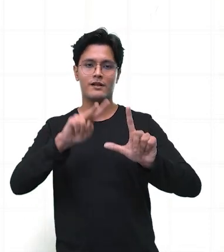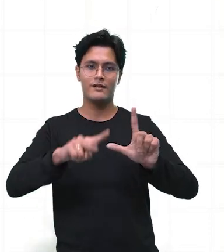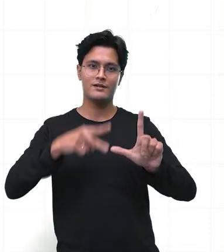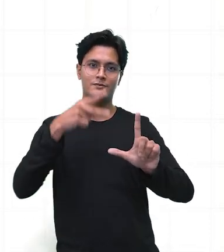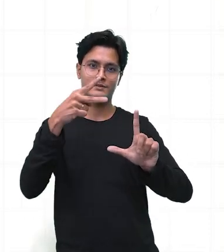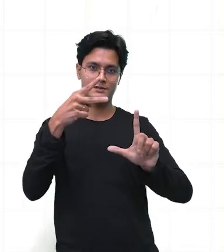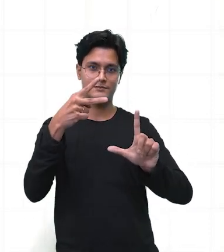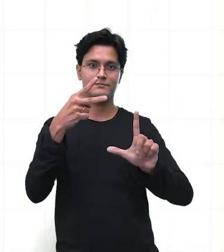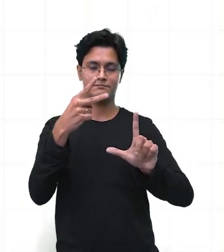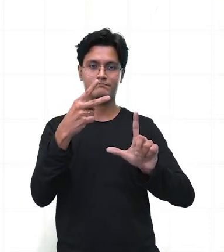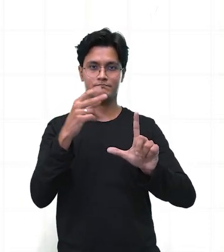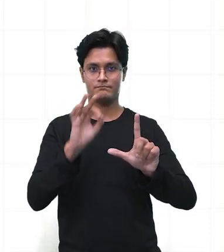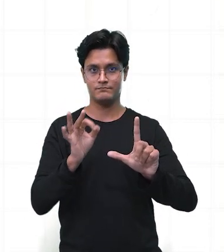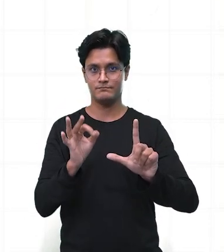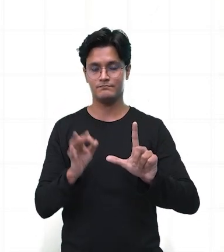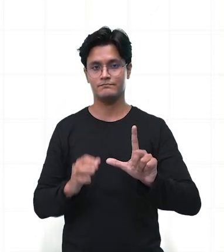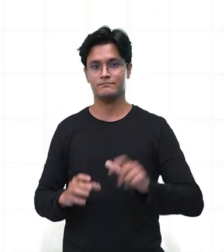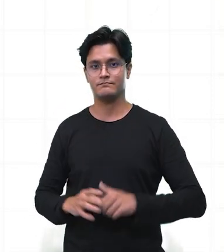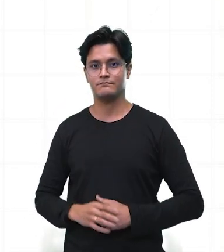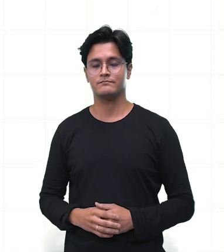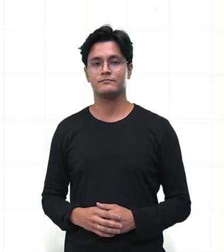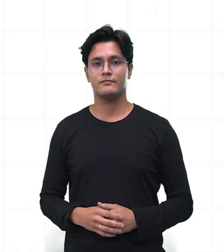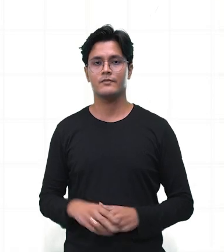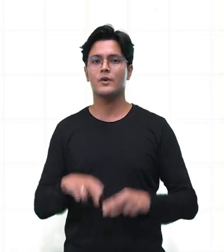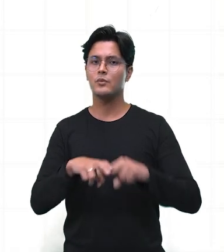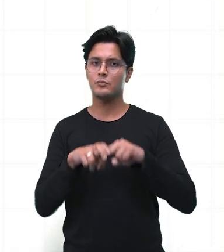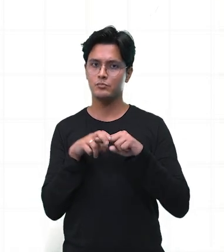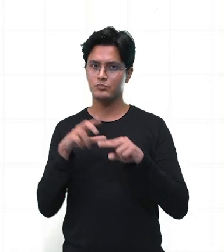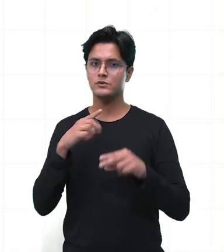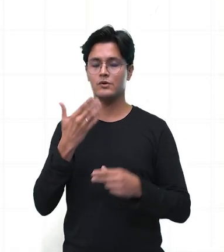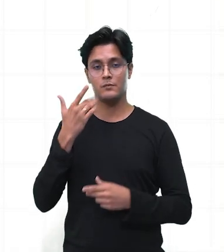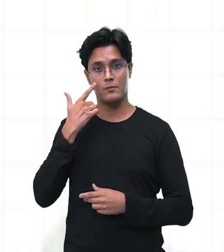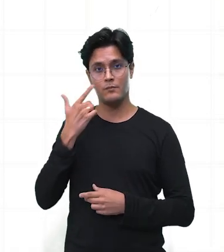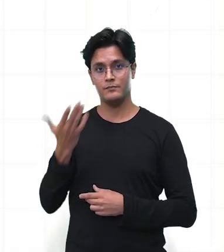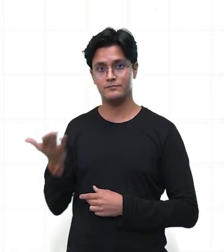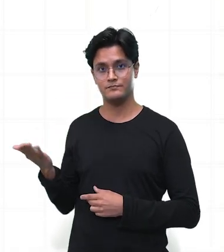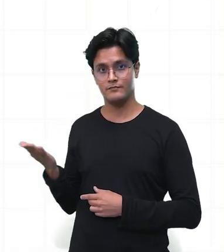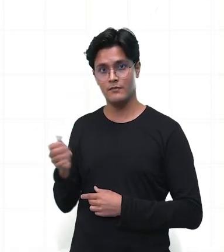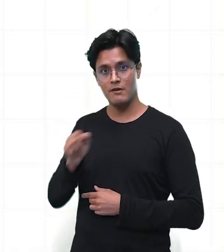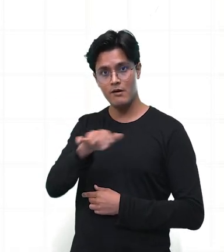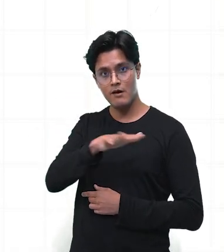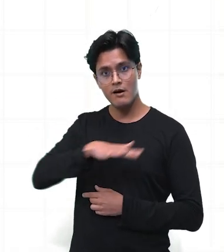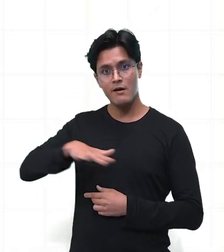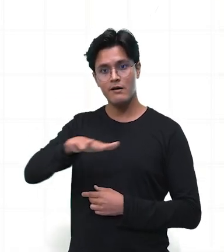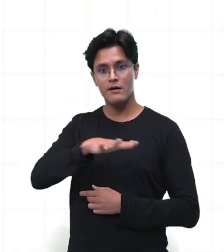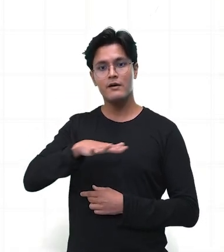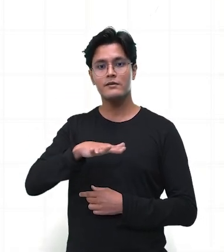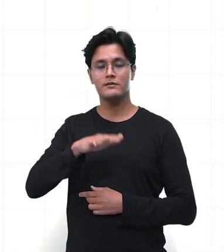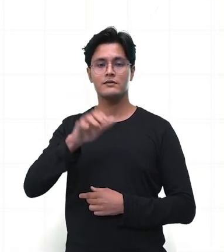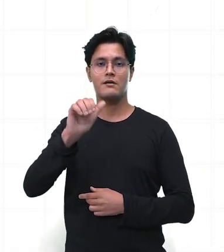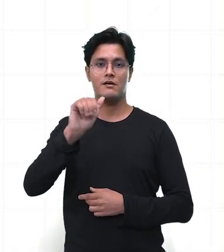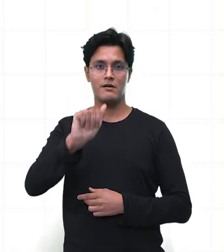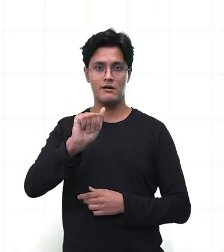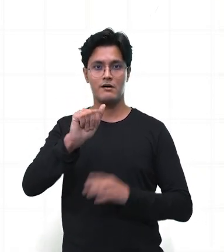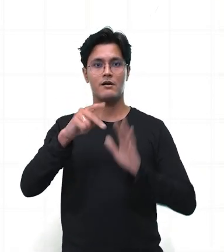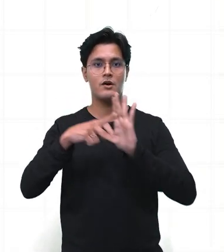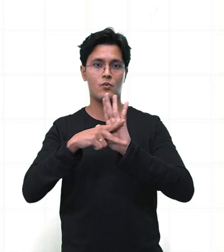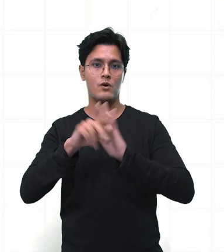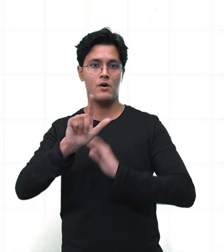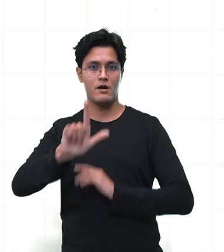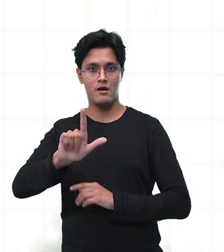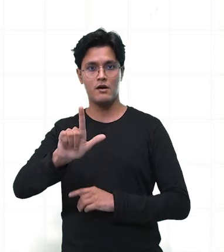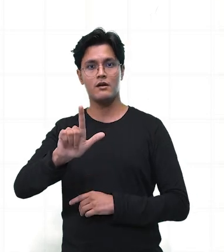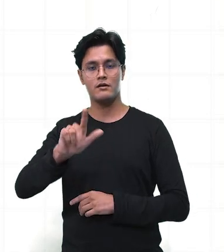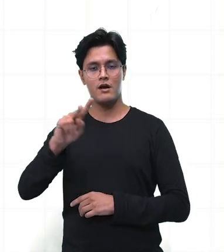quadrado, tá? Por isso que nós temos aqui, a área é igual a L elevado ao quadrado,